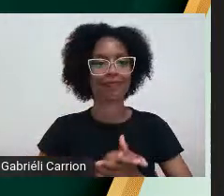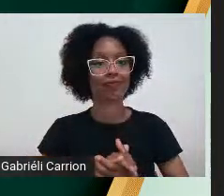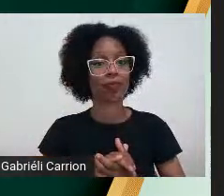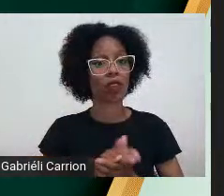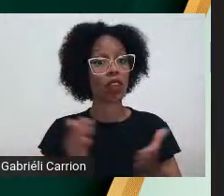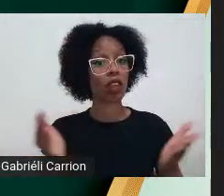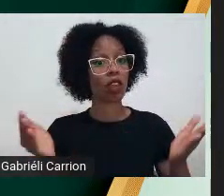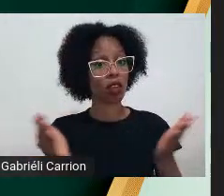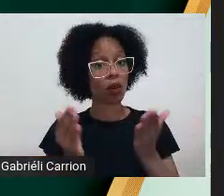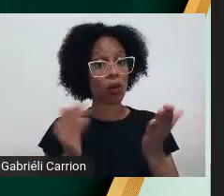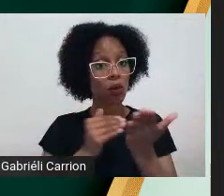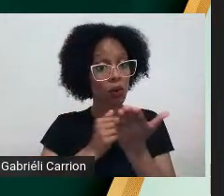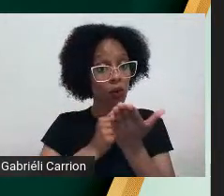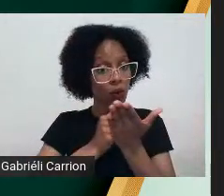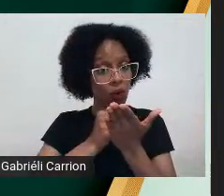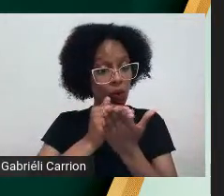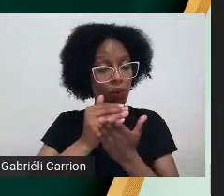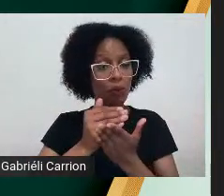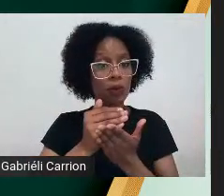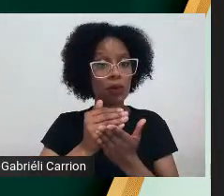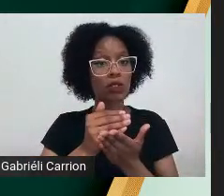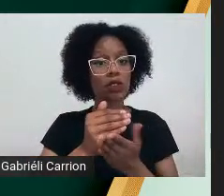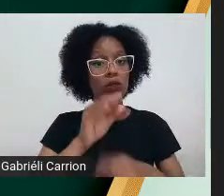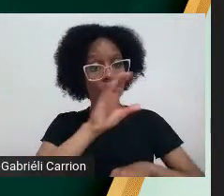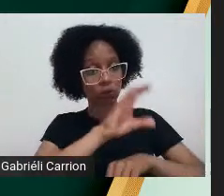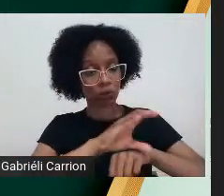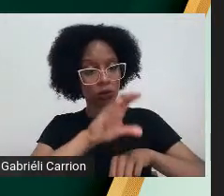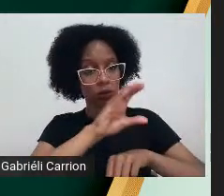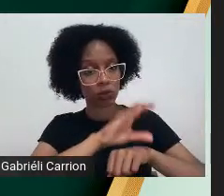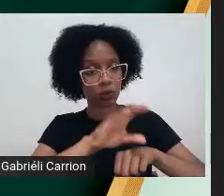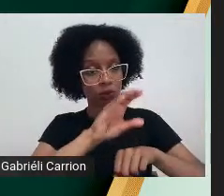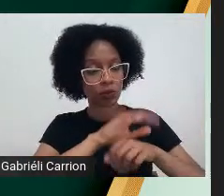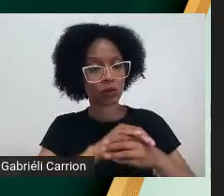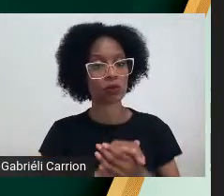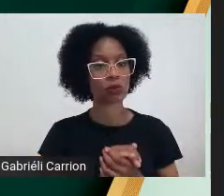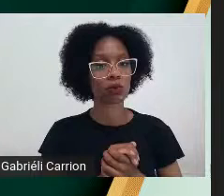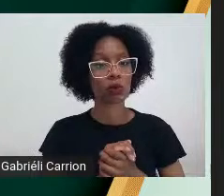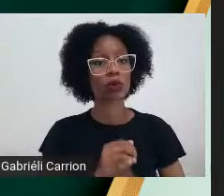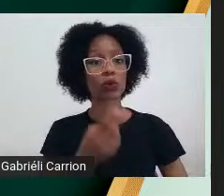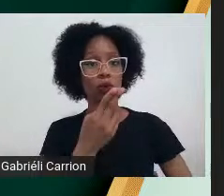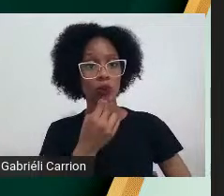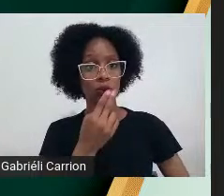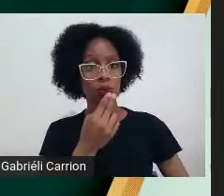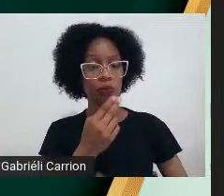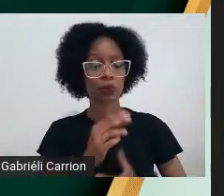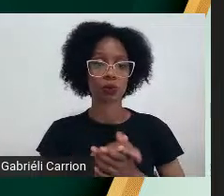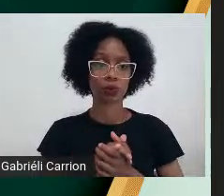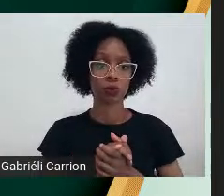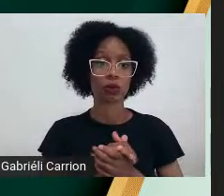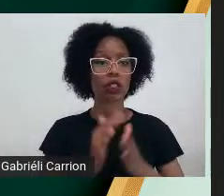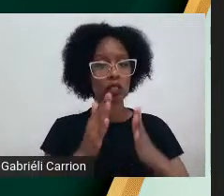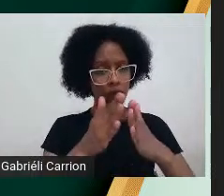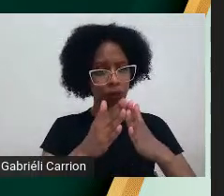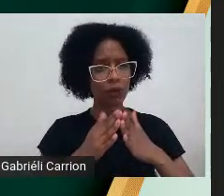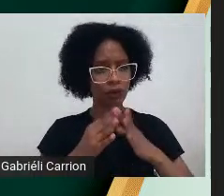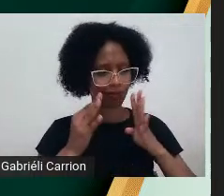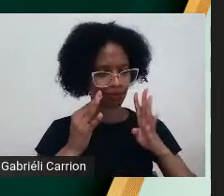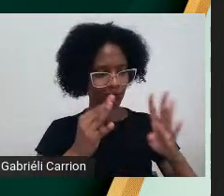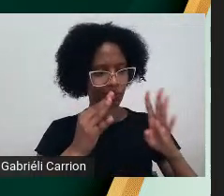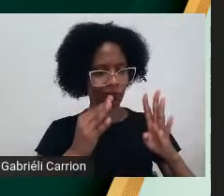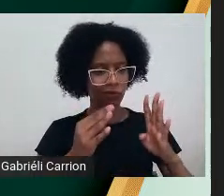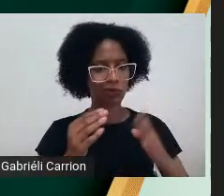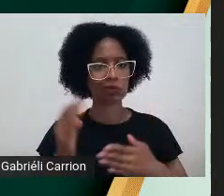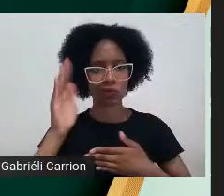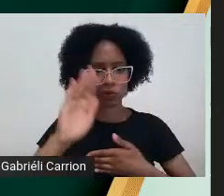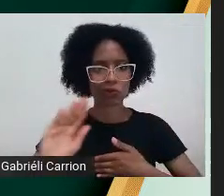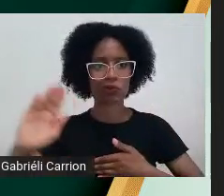Daremos início à outorga do grau dos graduandos do curso de Nutrição. Solicitamos atenção para o juramento do